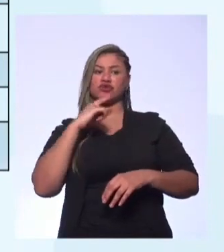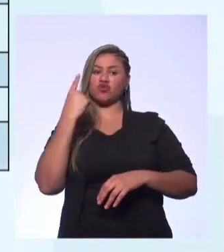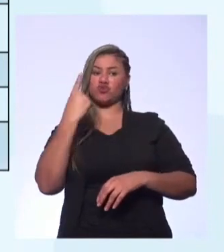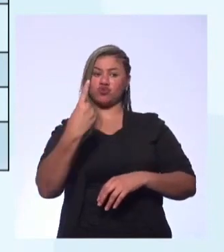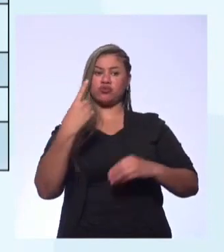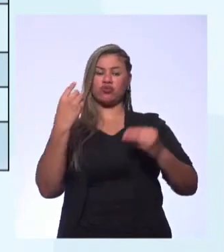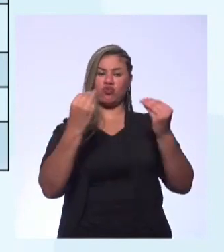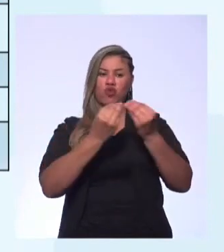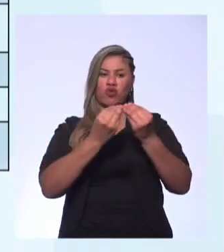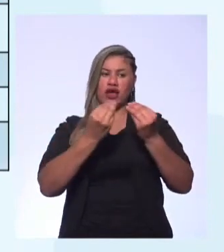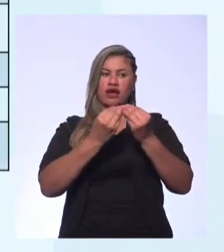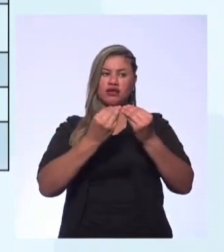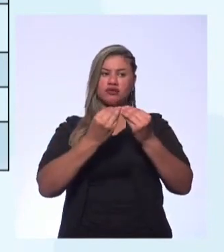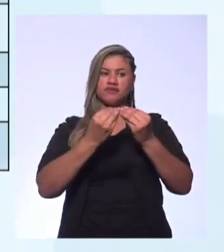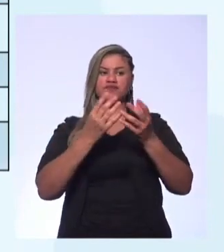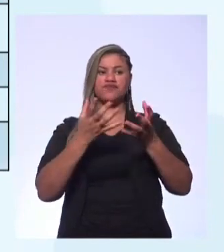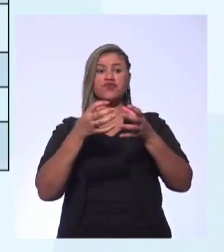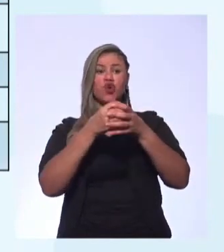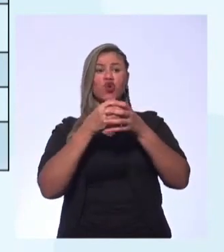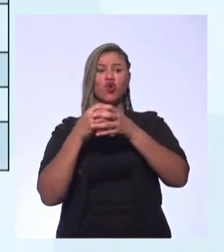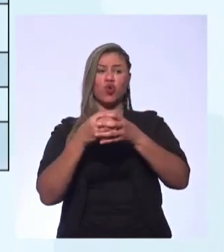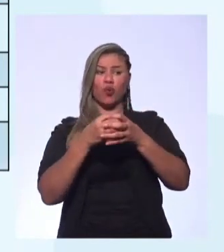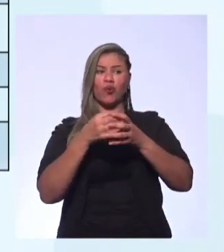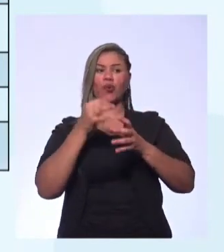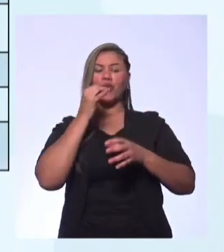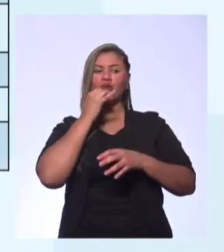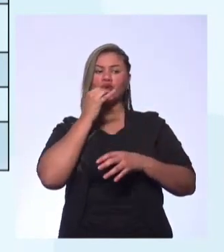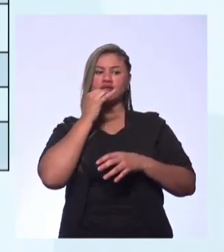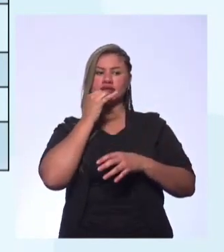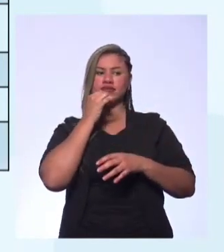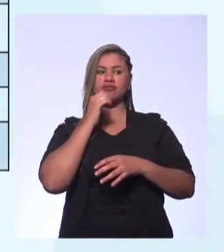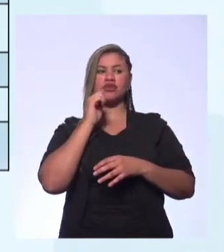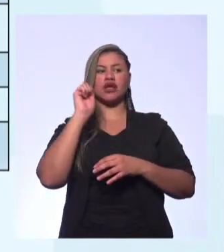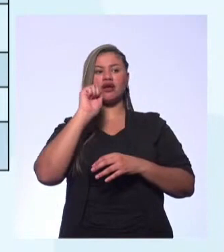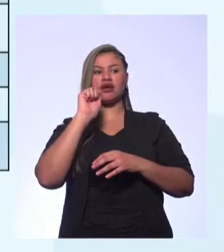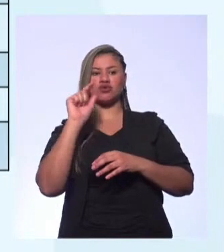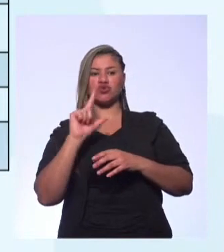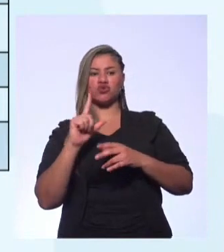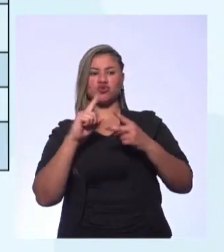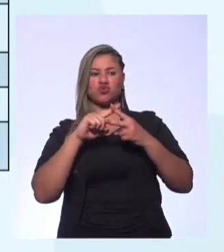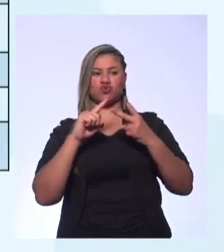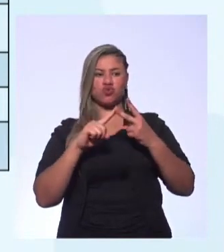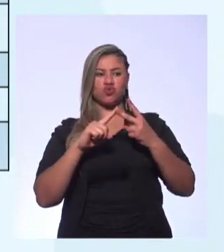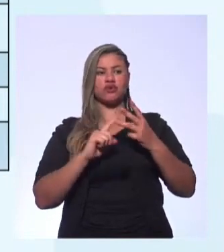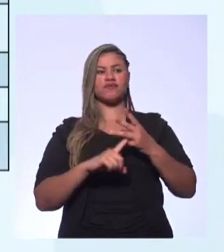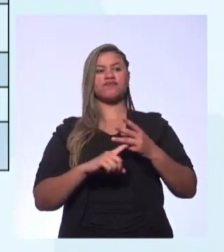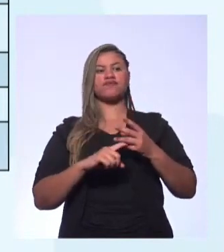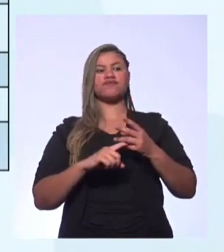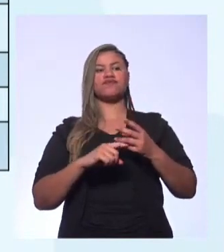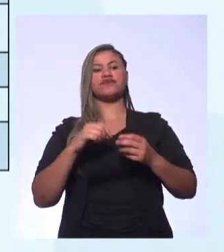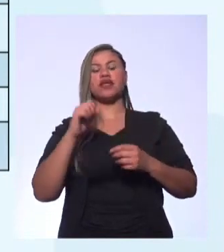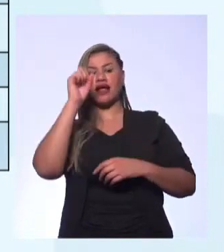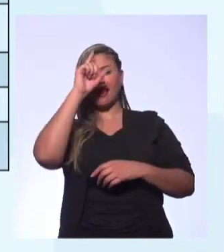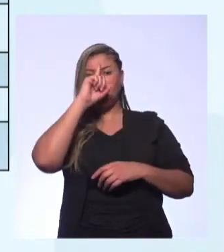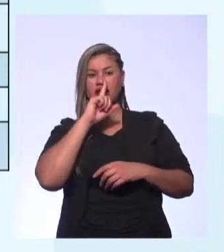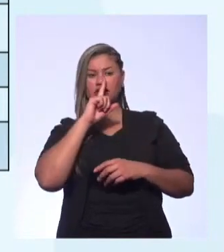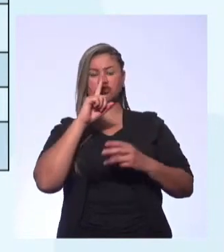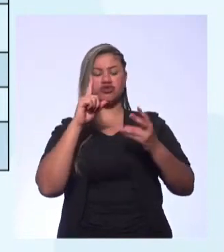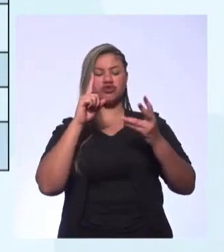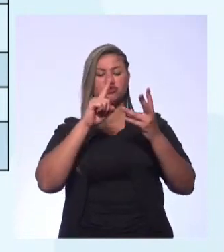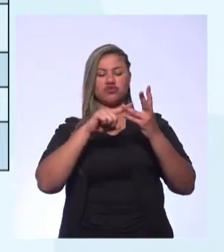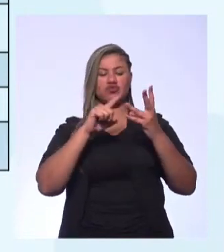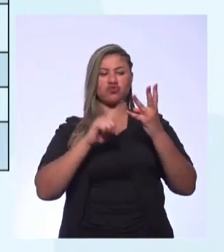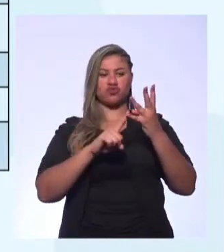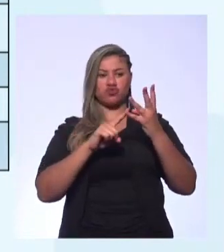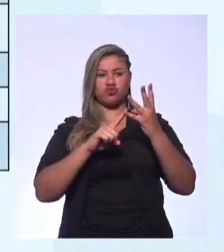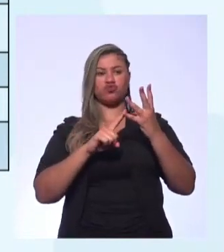molécula. Tudo bem? Então, vamos se contar lá, eu tenho o parzinho de azul, eu tenho o parzinho de laranja 2 vezes, então são 2